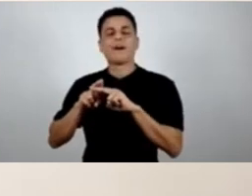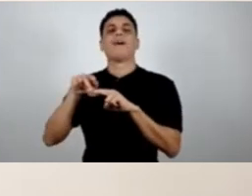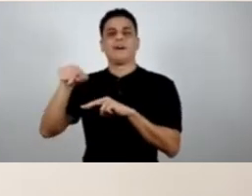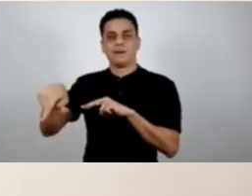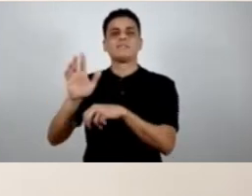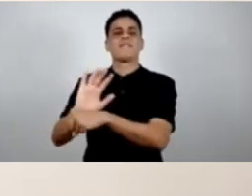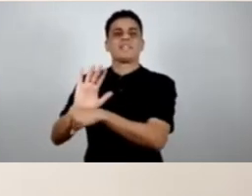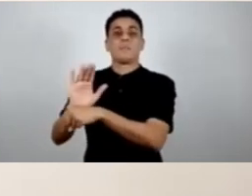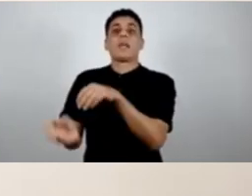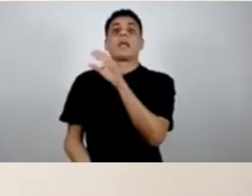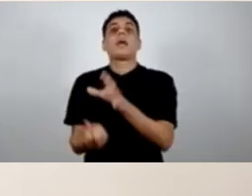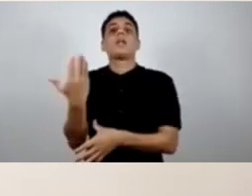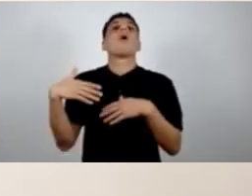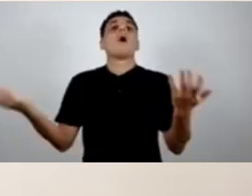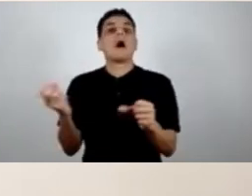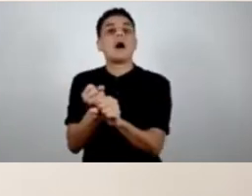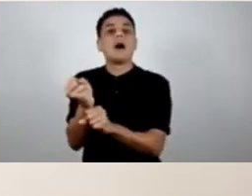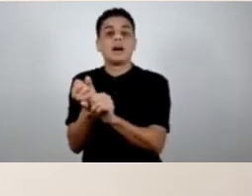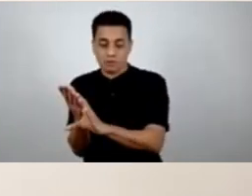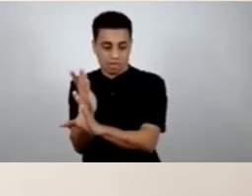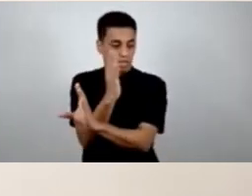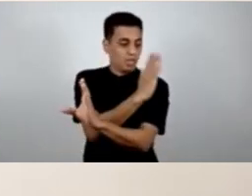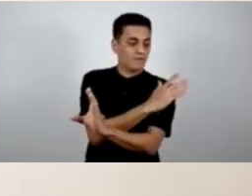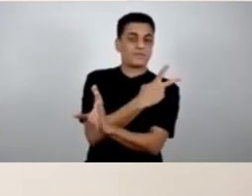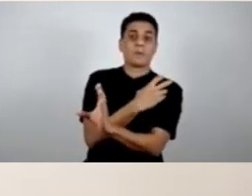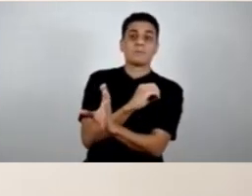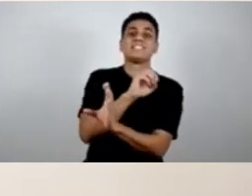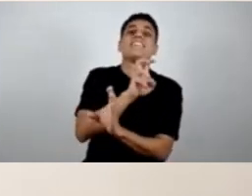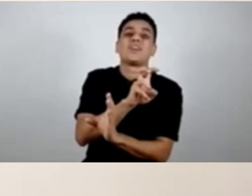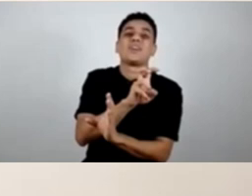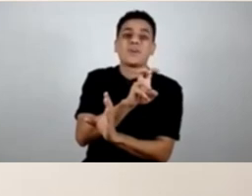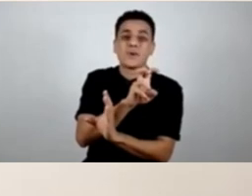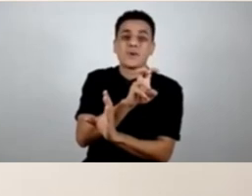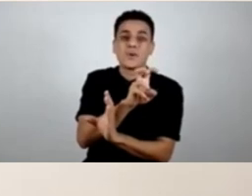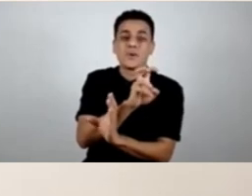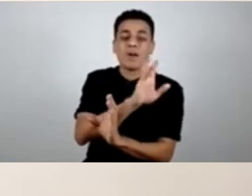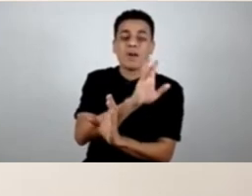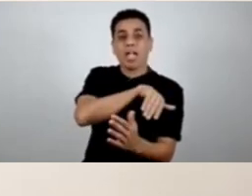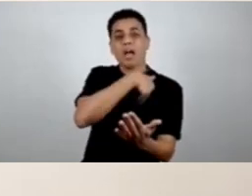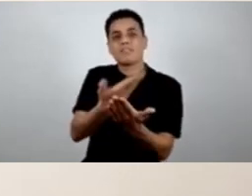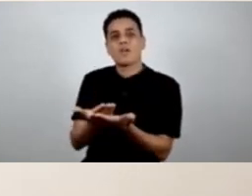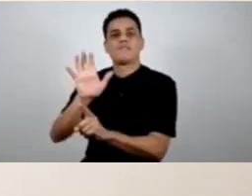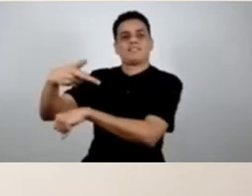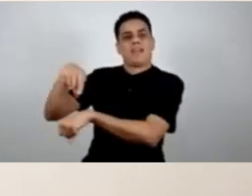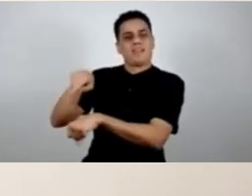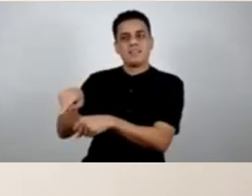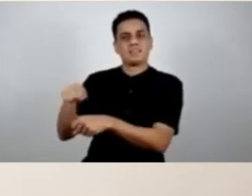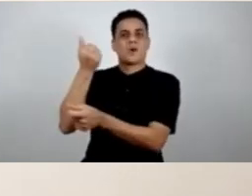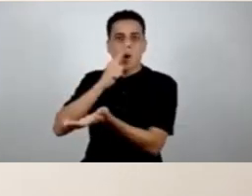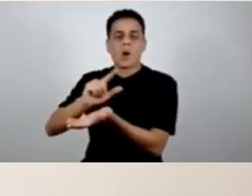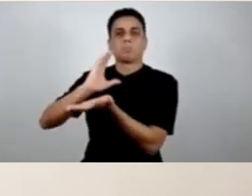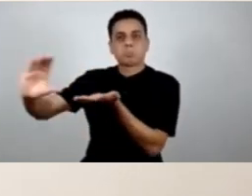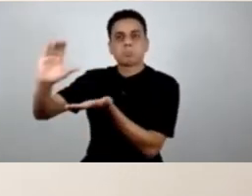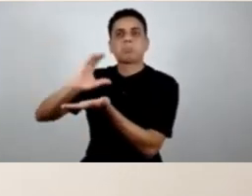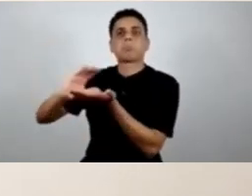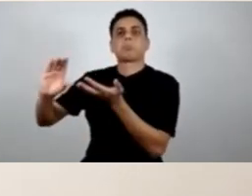feito em 2005 também. Enfim, assim, a gente vê qual é a importância da imagem. E a gente percebe nos outros